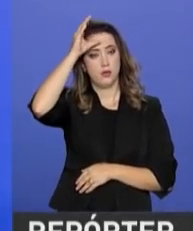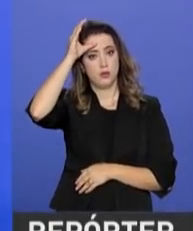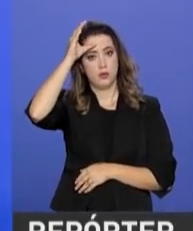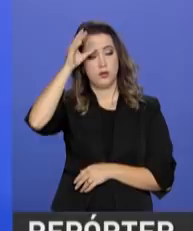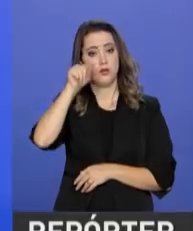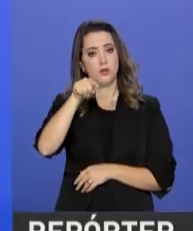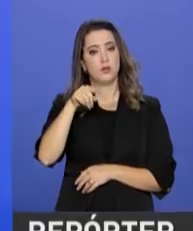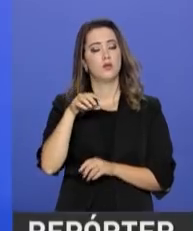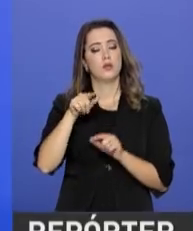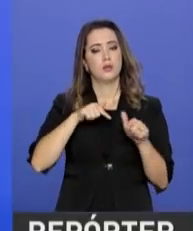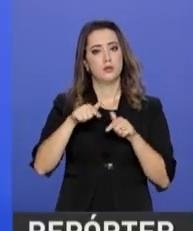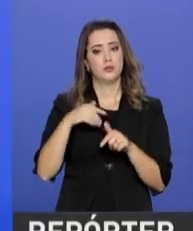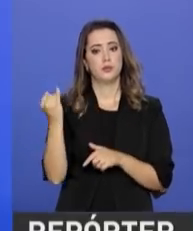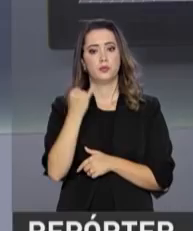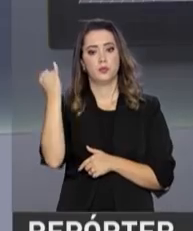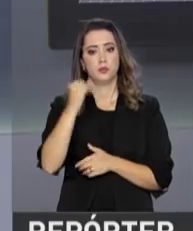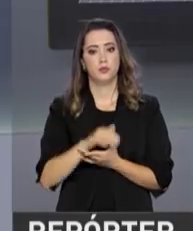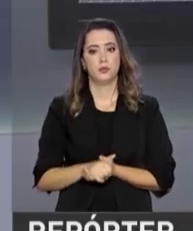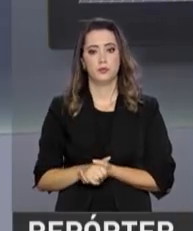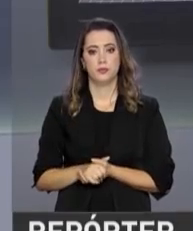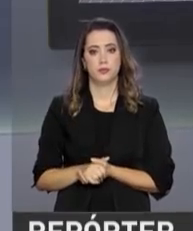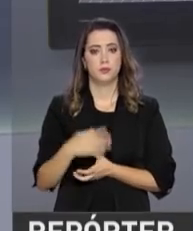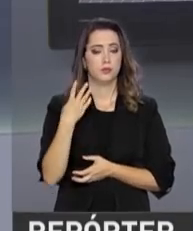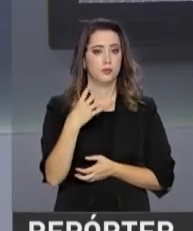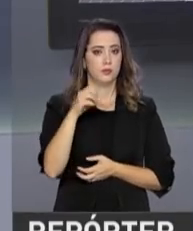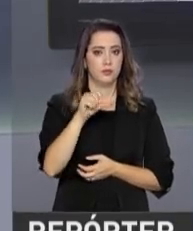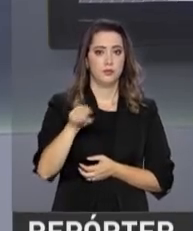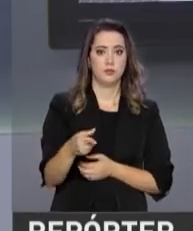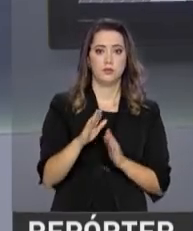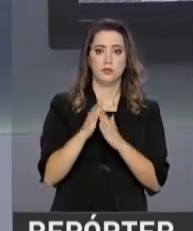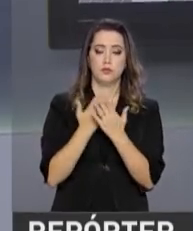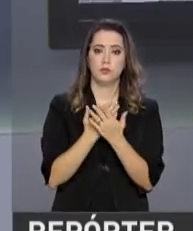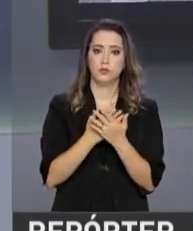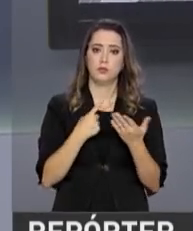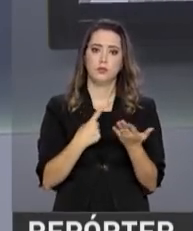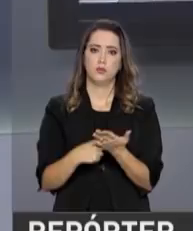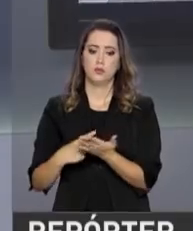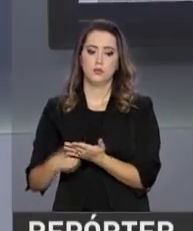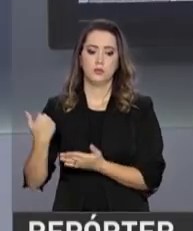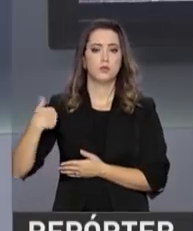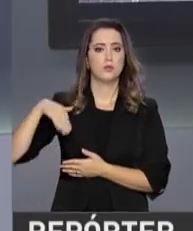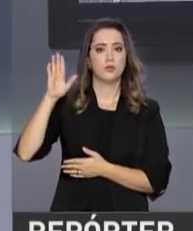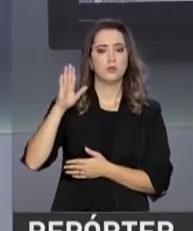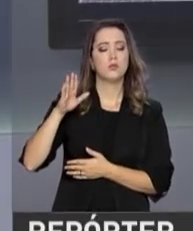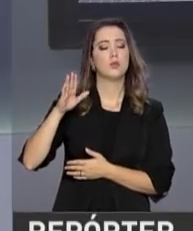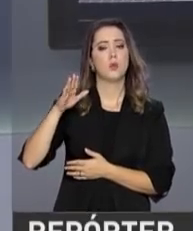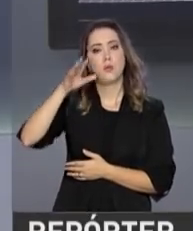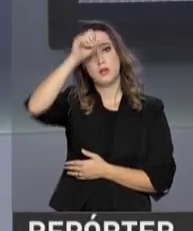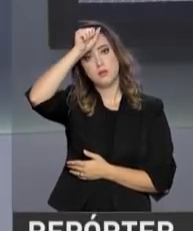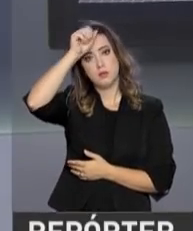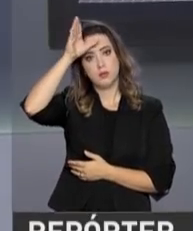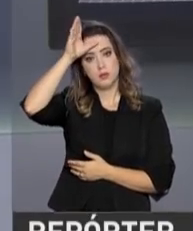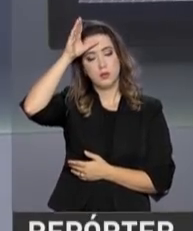missão extremamente importante. 49 mil escolas aderiram ao Mais Alfabetização, com atendimento